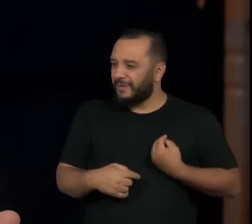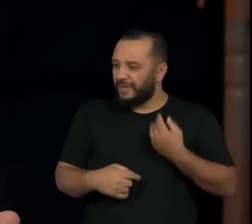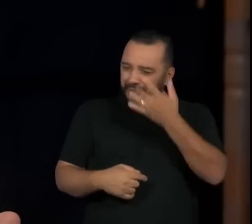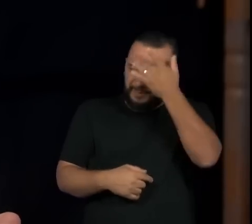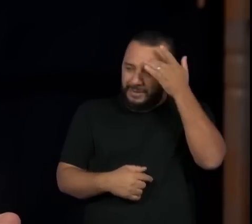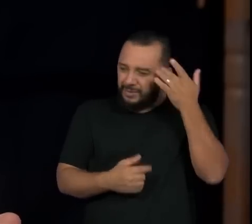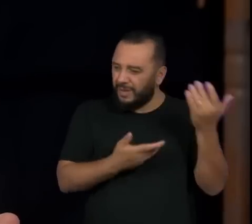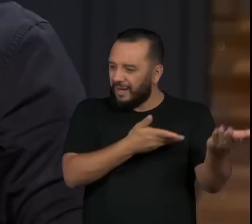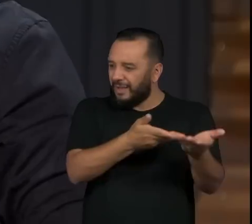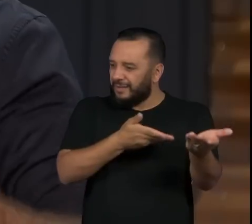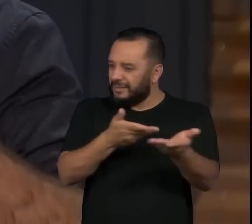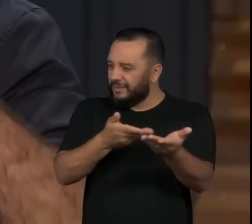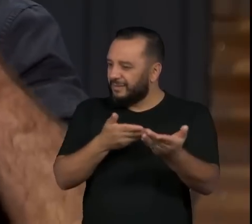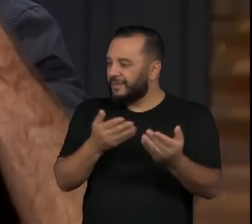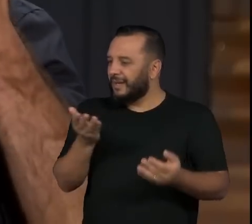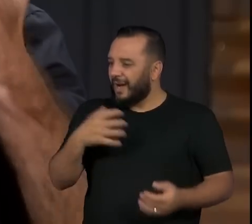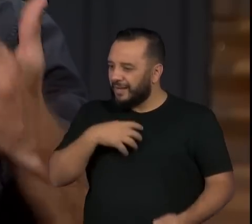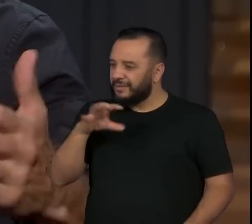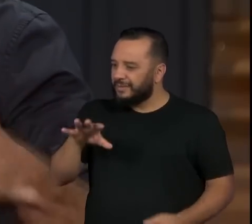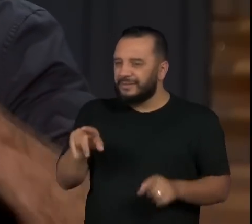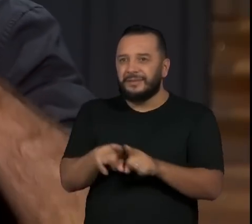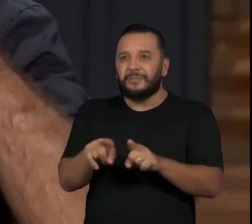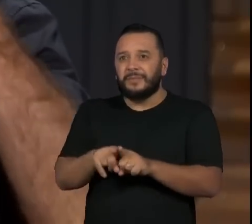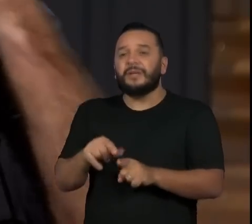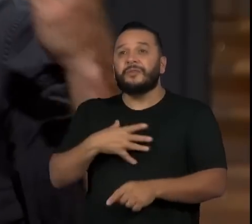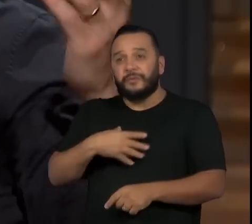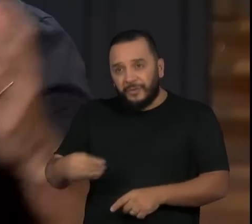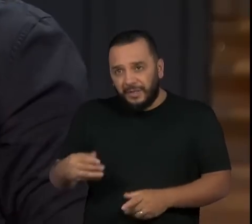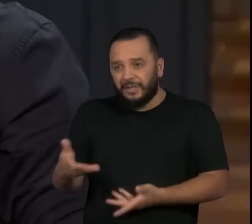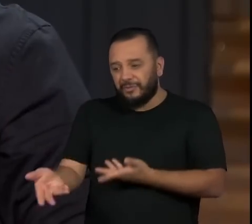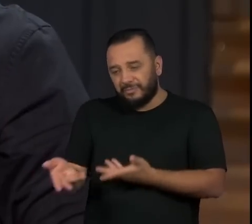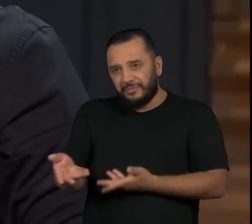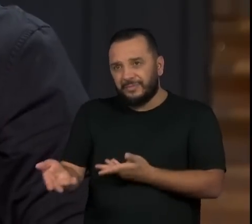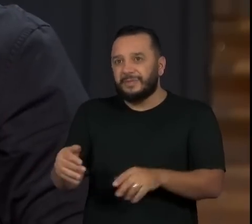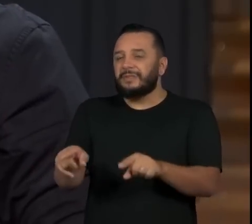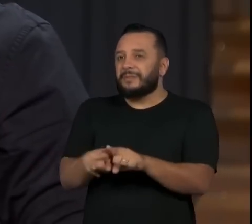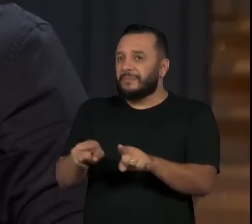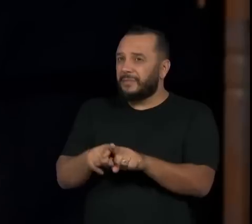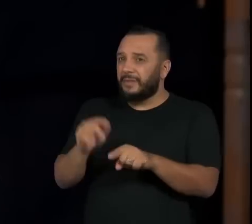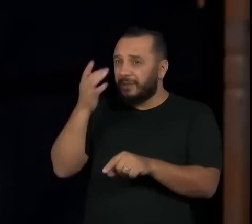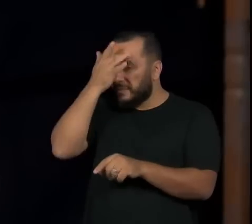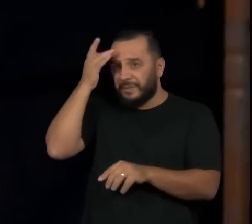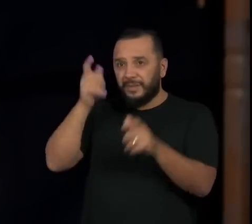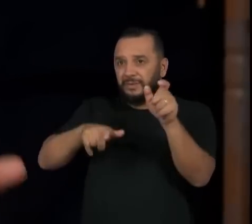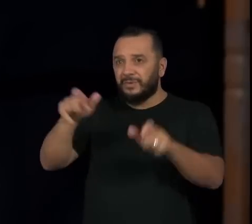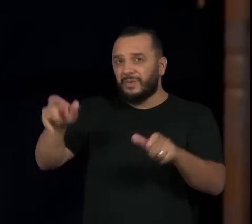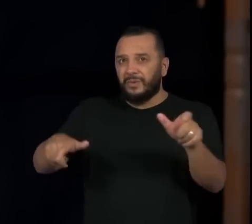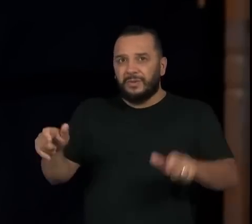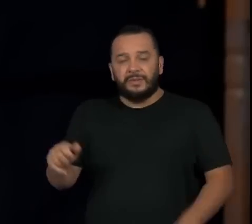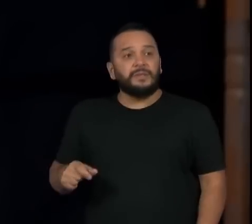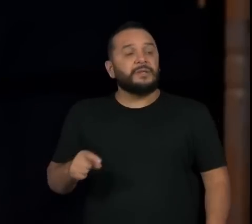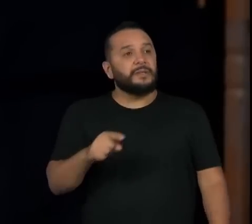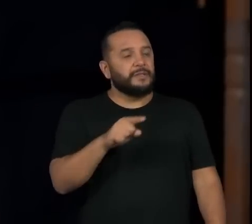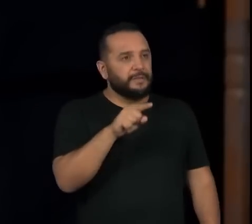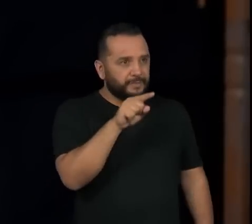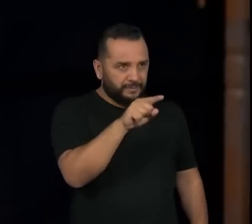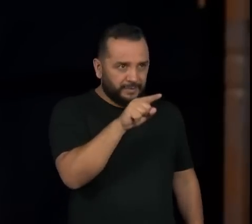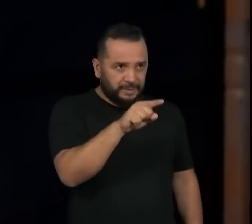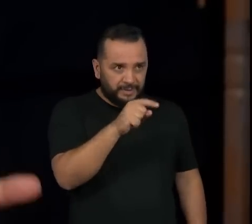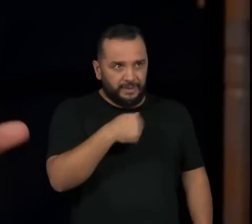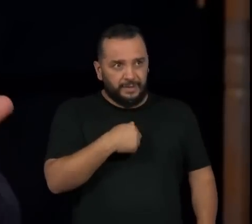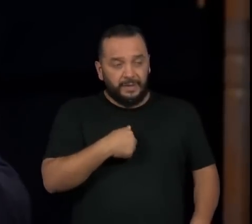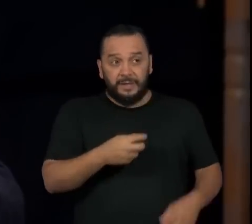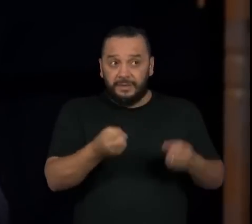também. Para a minha vida, sim, para a relação com os meus filhos, para a relação com as pessoas que estão no meu entorno. E isso te levou, eu queria que você